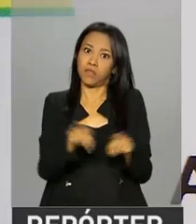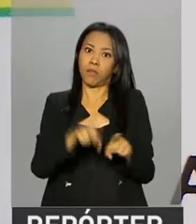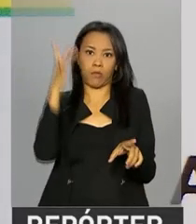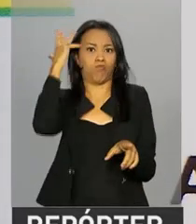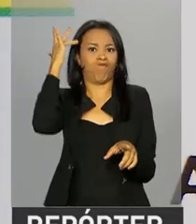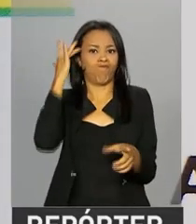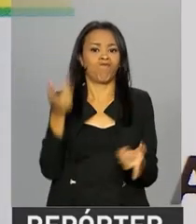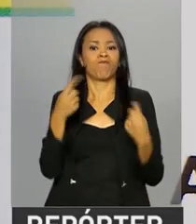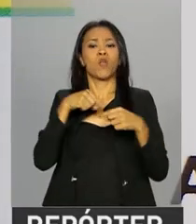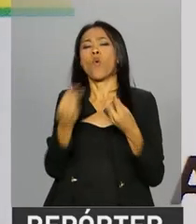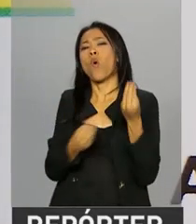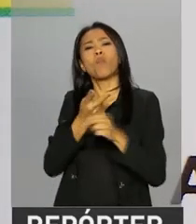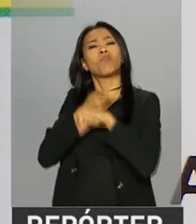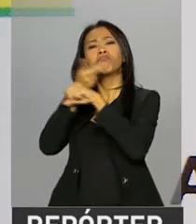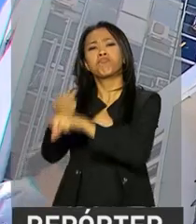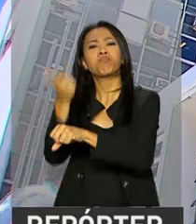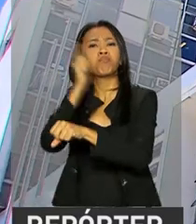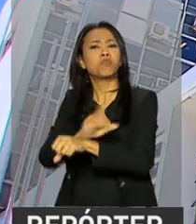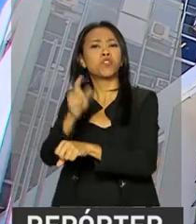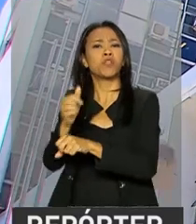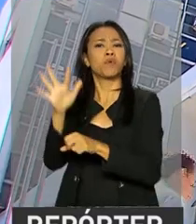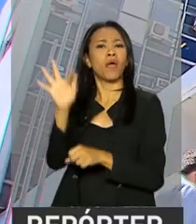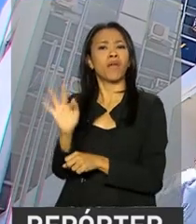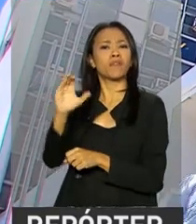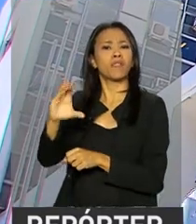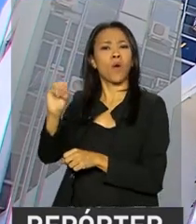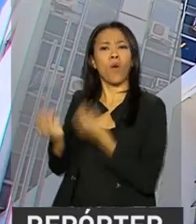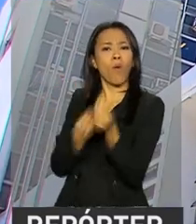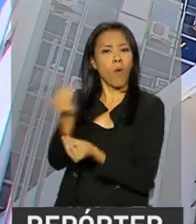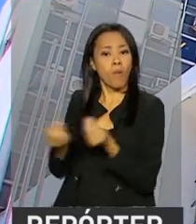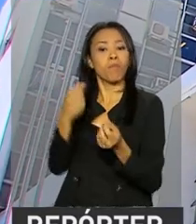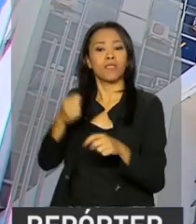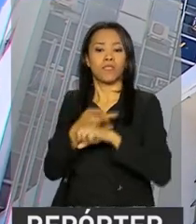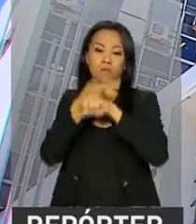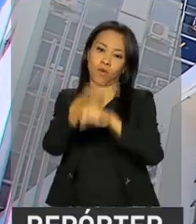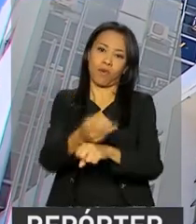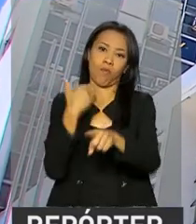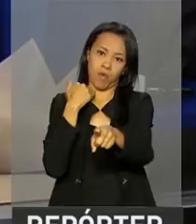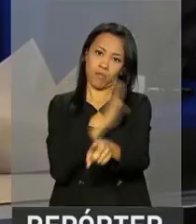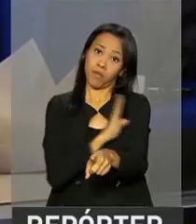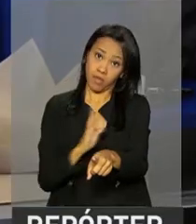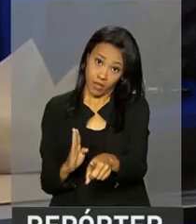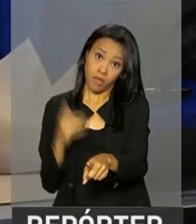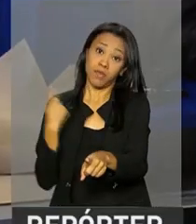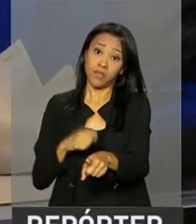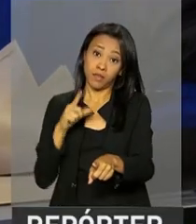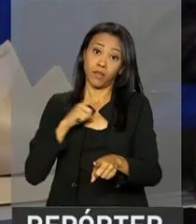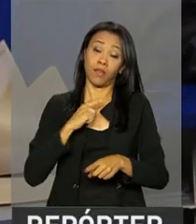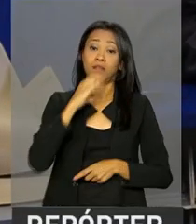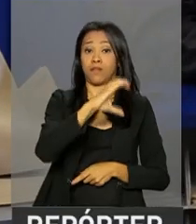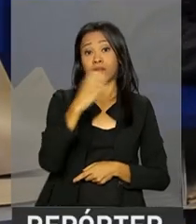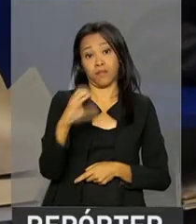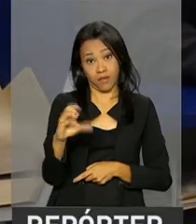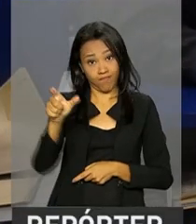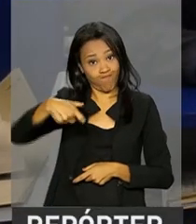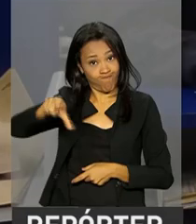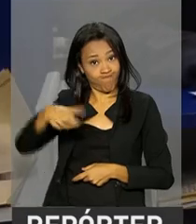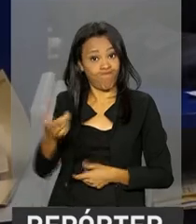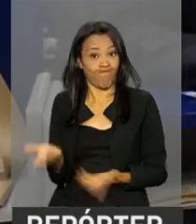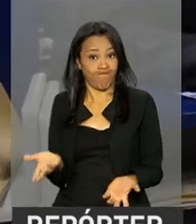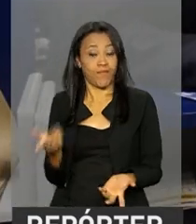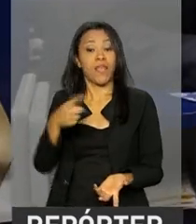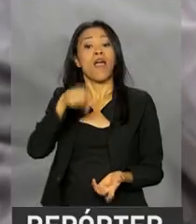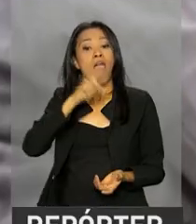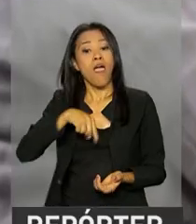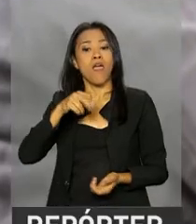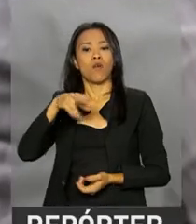do fco o interessado deve ir a uma agência do Banco do Brasil é preciso ser correntista do banco o gerente que